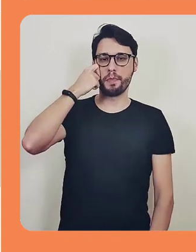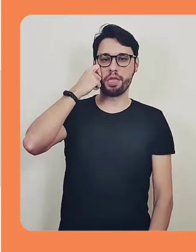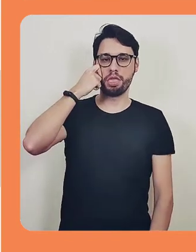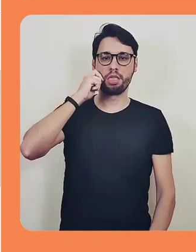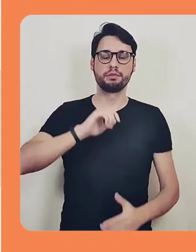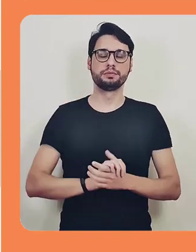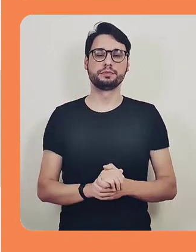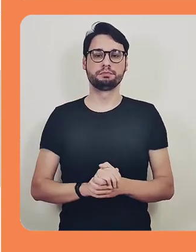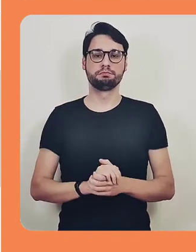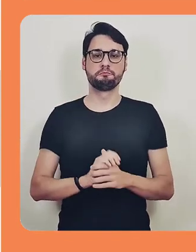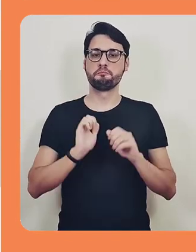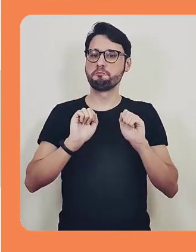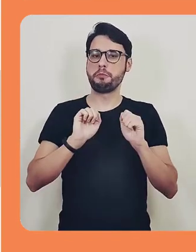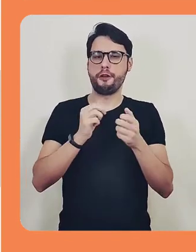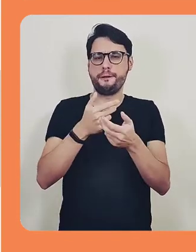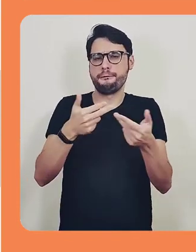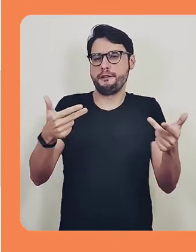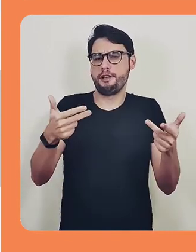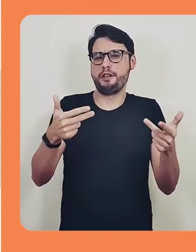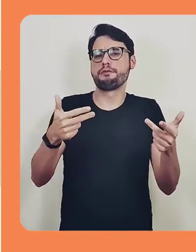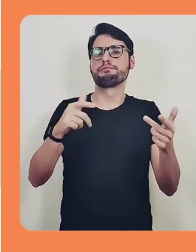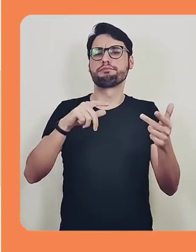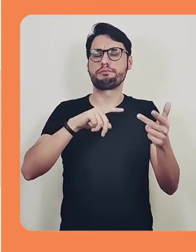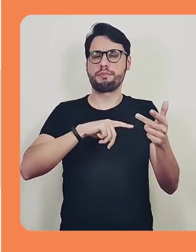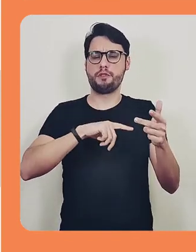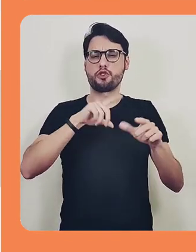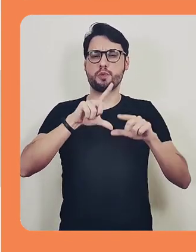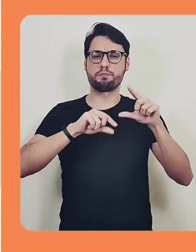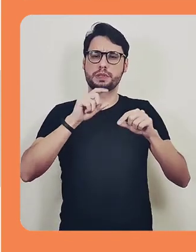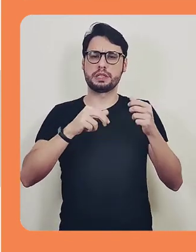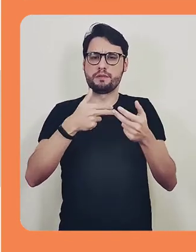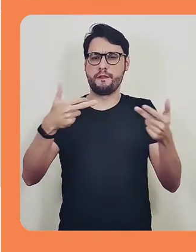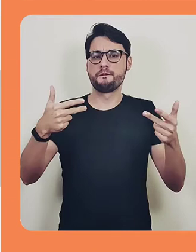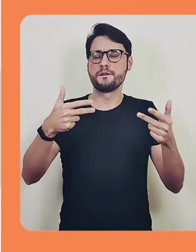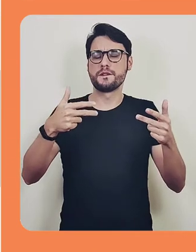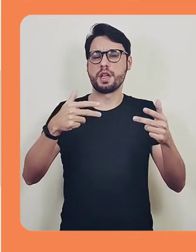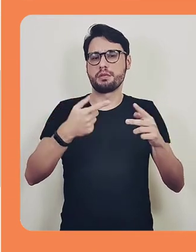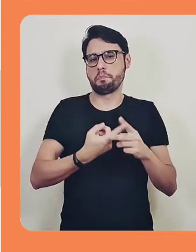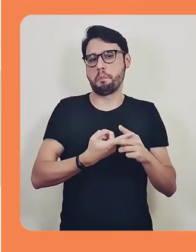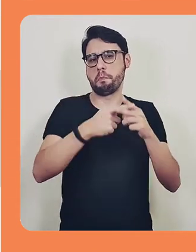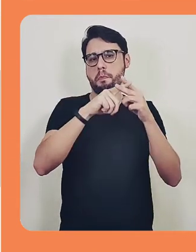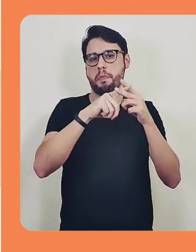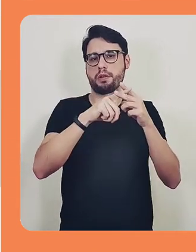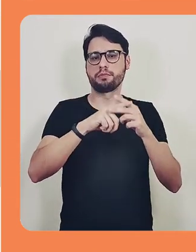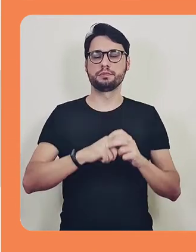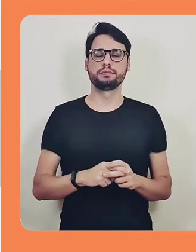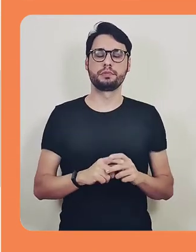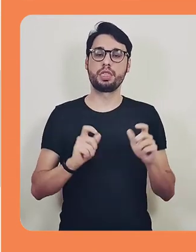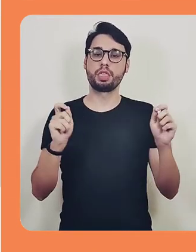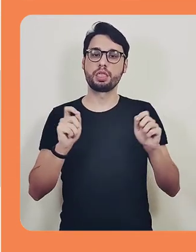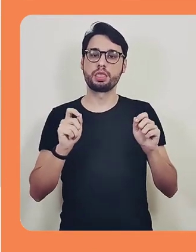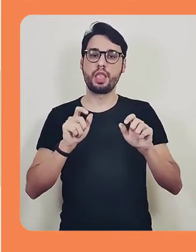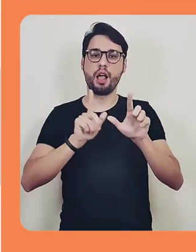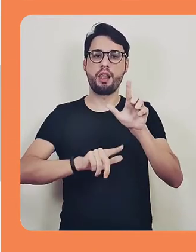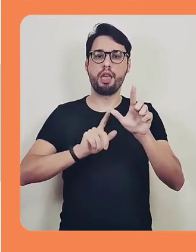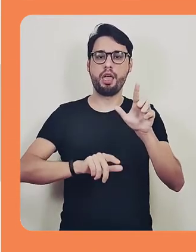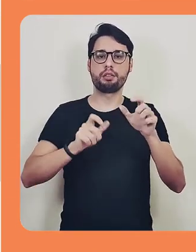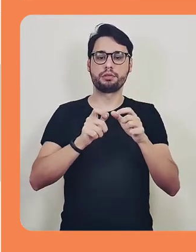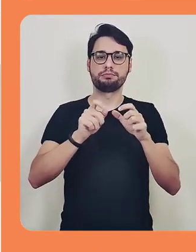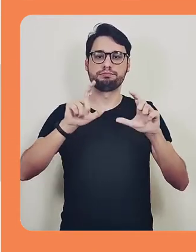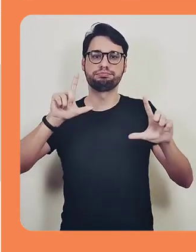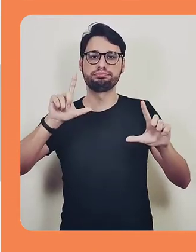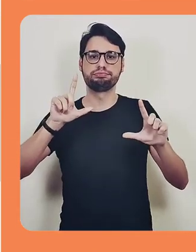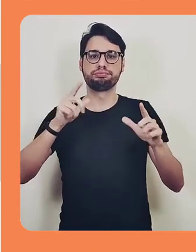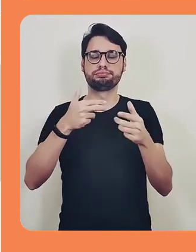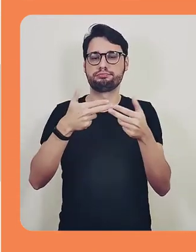correta. Então, aqui a gente vai incluir um negrito, né? Você pode colocar várias